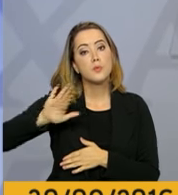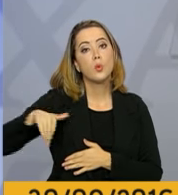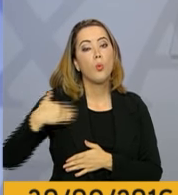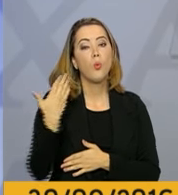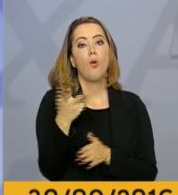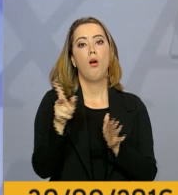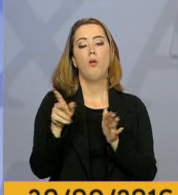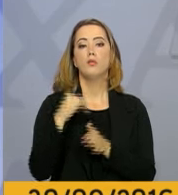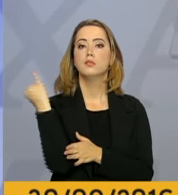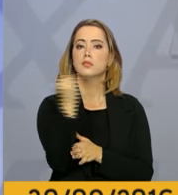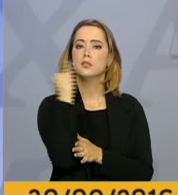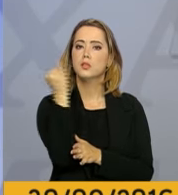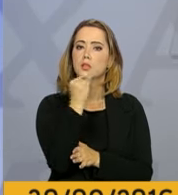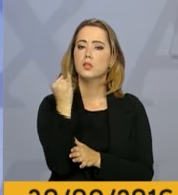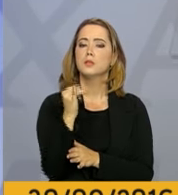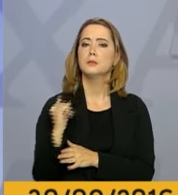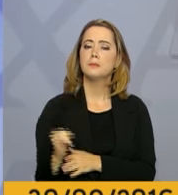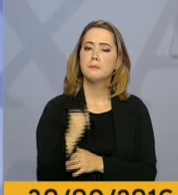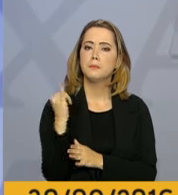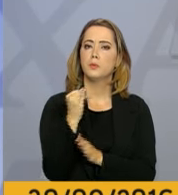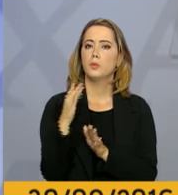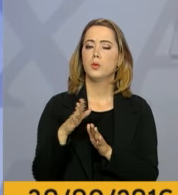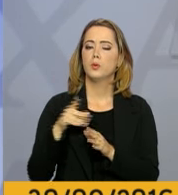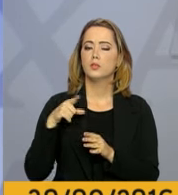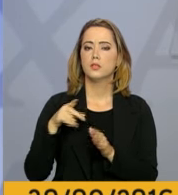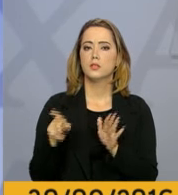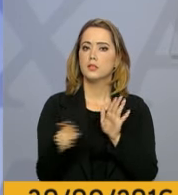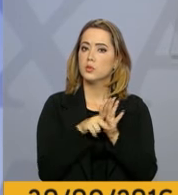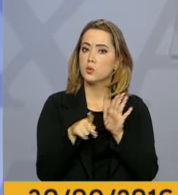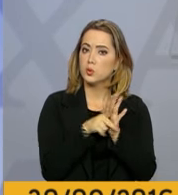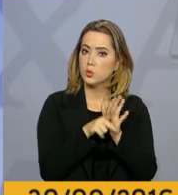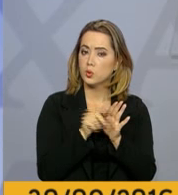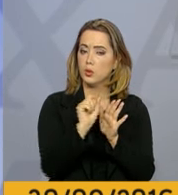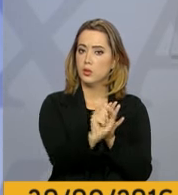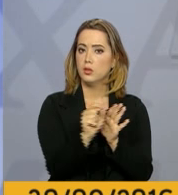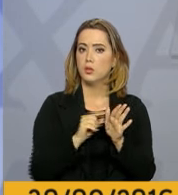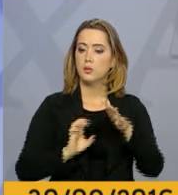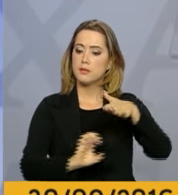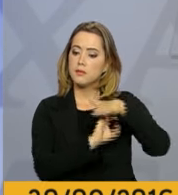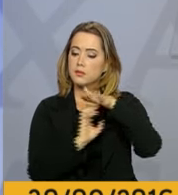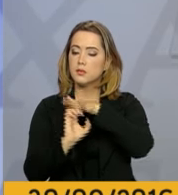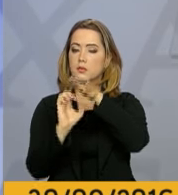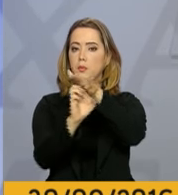empreendedorismo, do papel fundamental do setor privado.